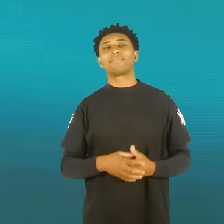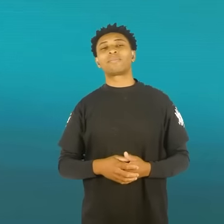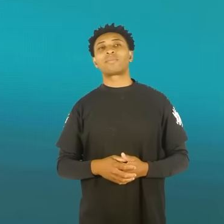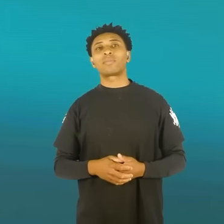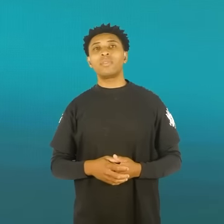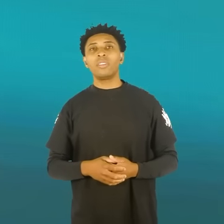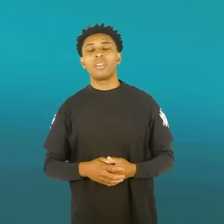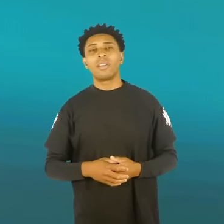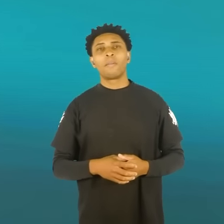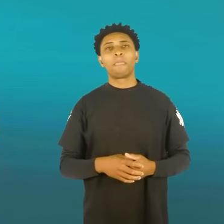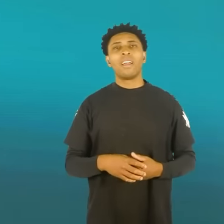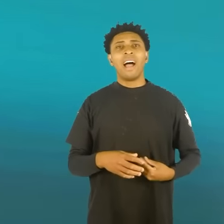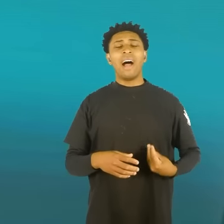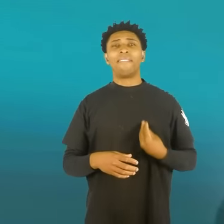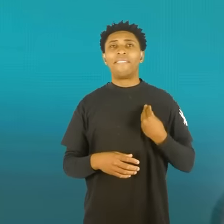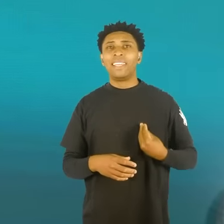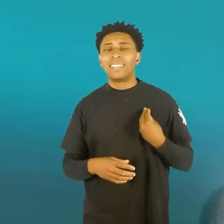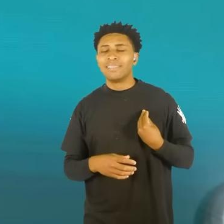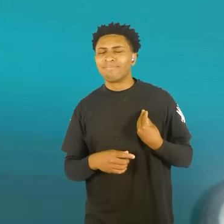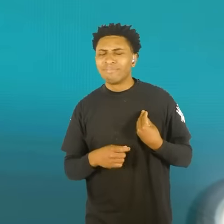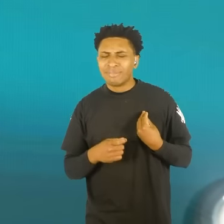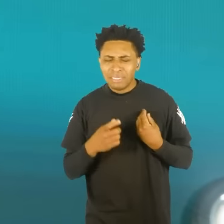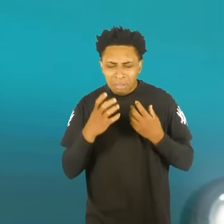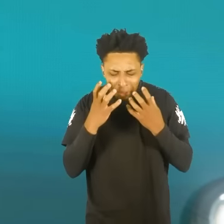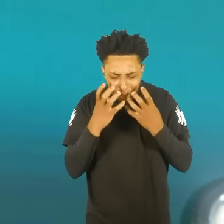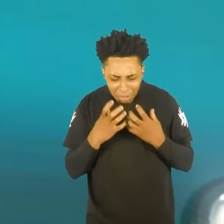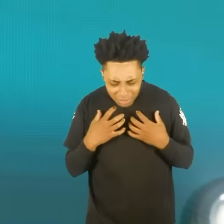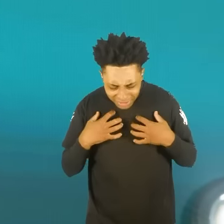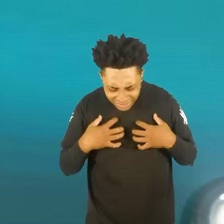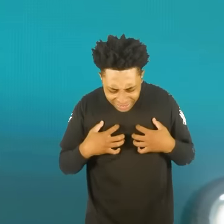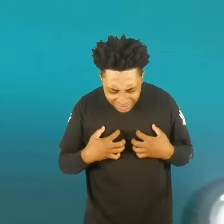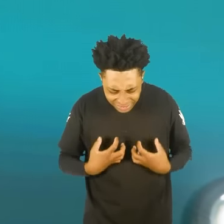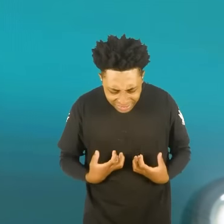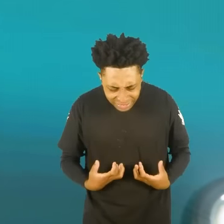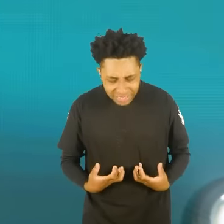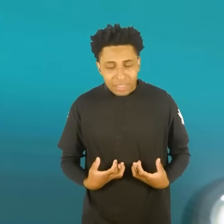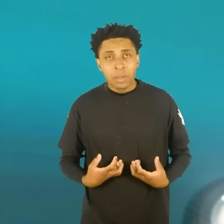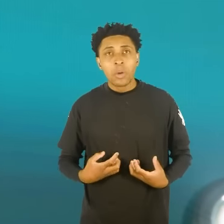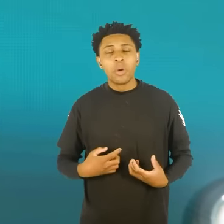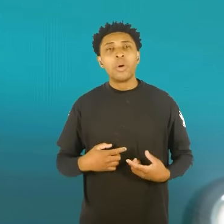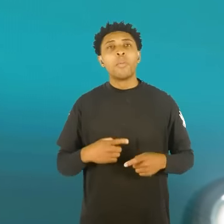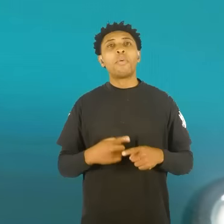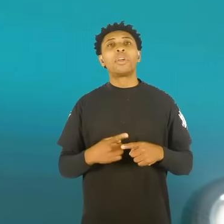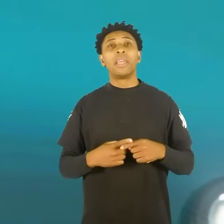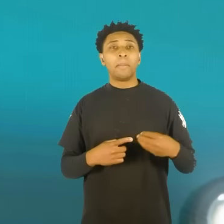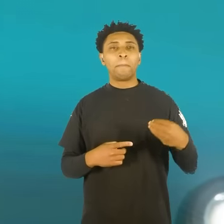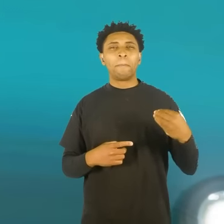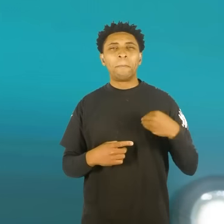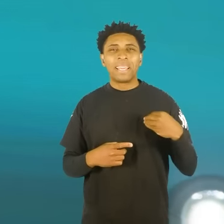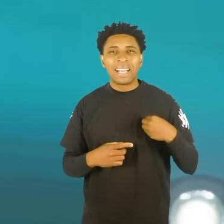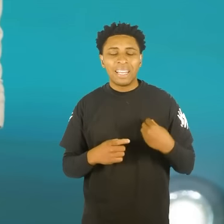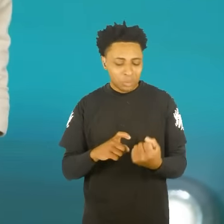está magoado? Quantos estão ouvindo só minha voz de fundo, porque na verdade a sua cabeça está tomada por um ódio, uma vontade